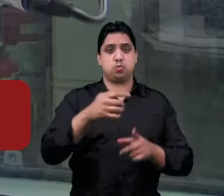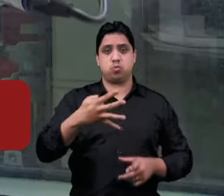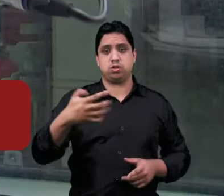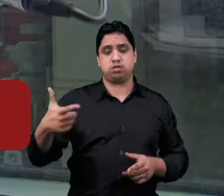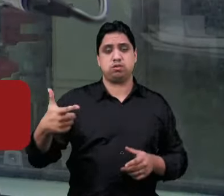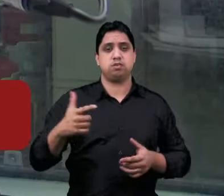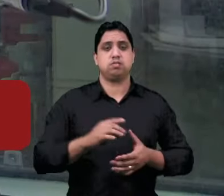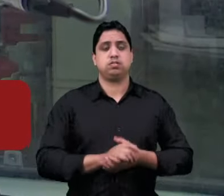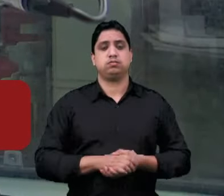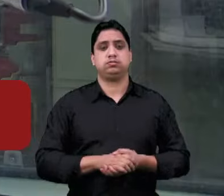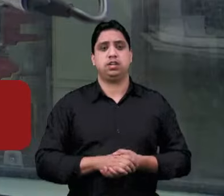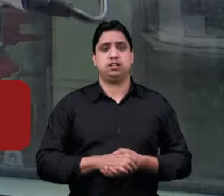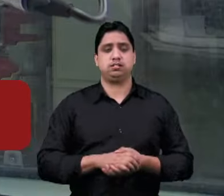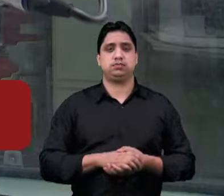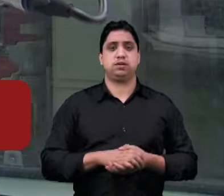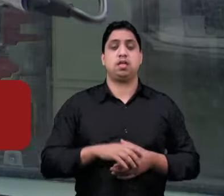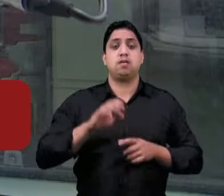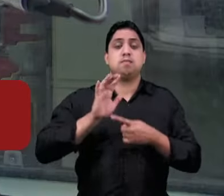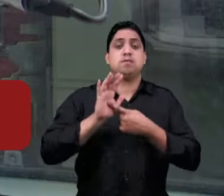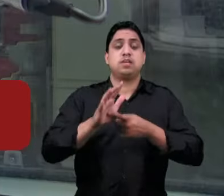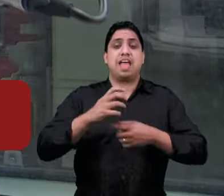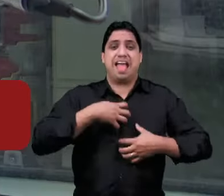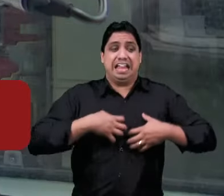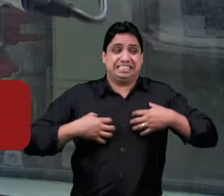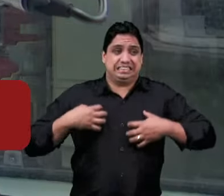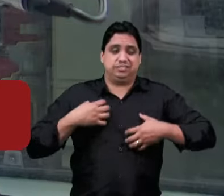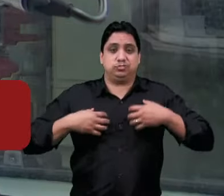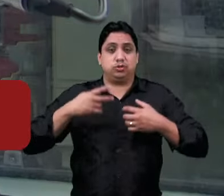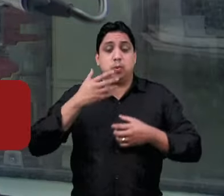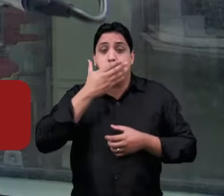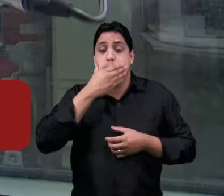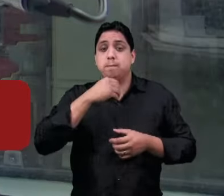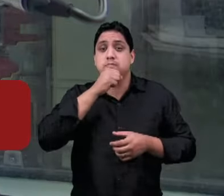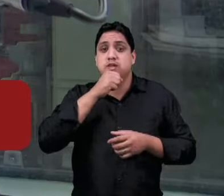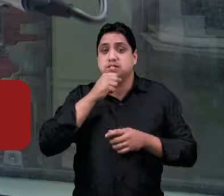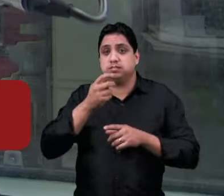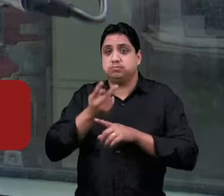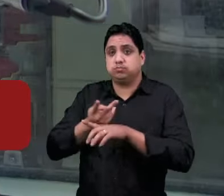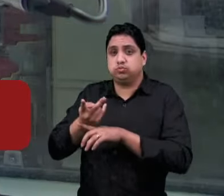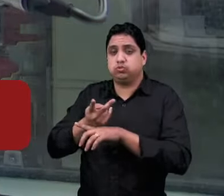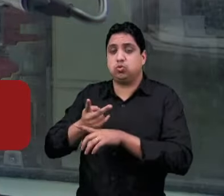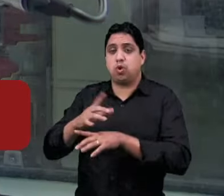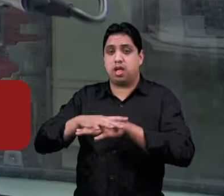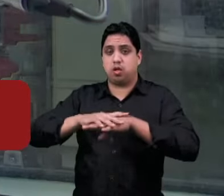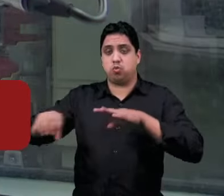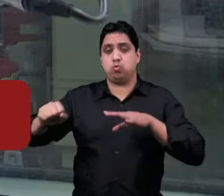que fala da aflição de um pai em busca de uma cura